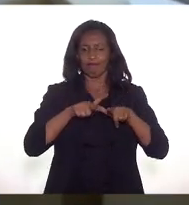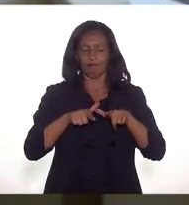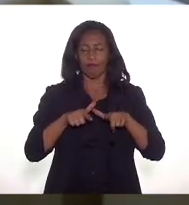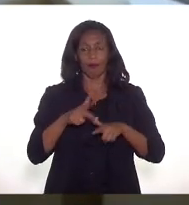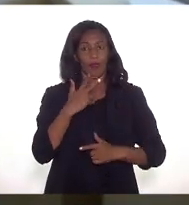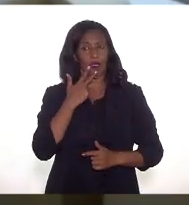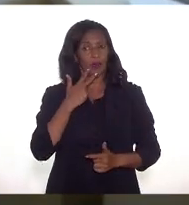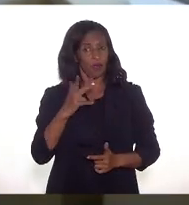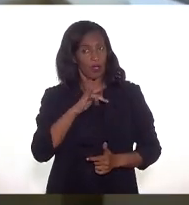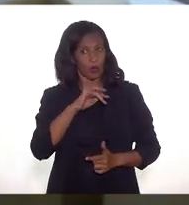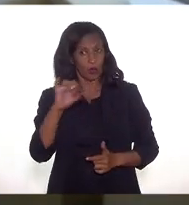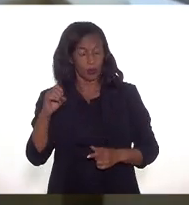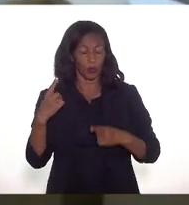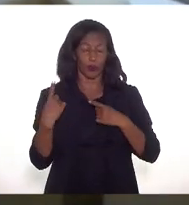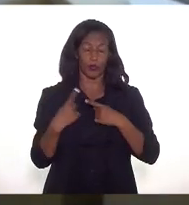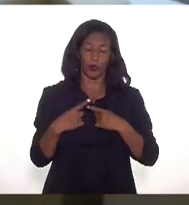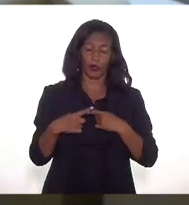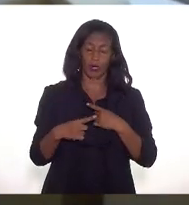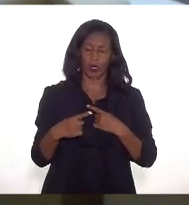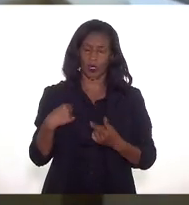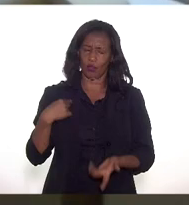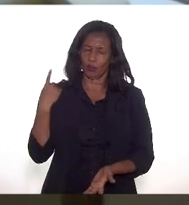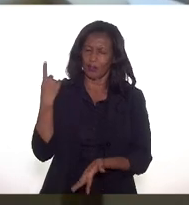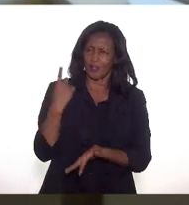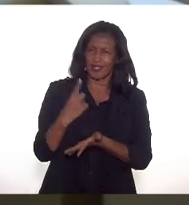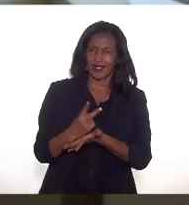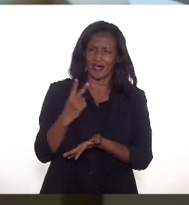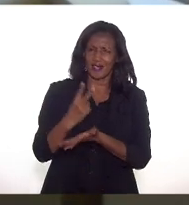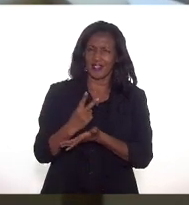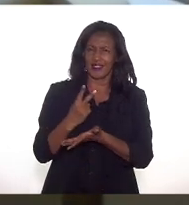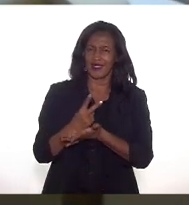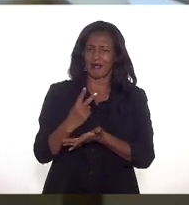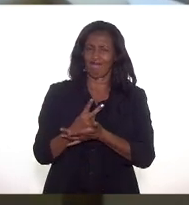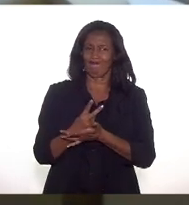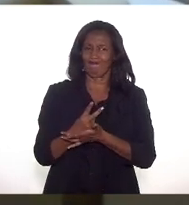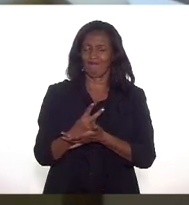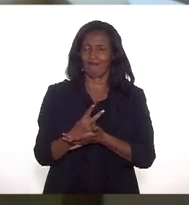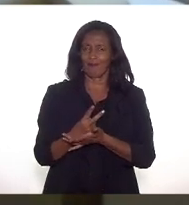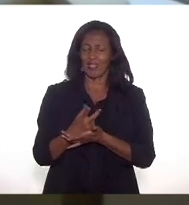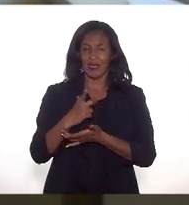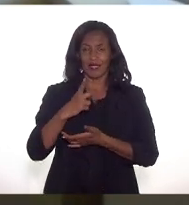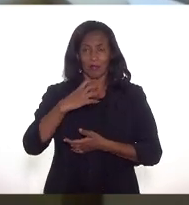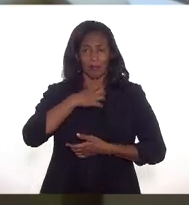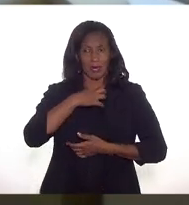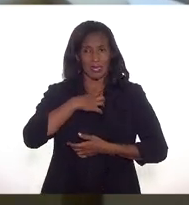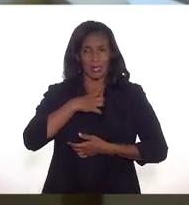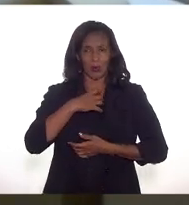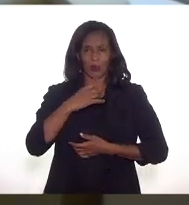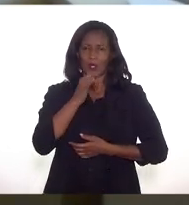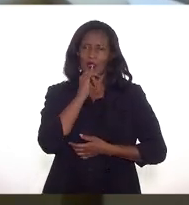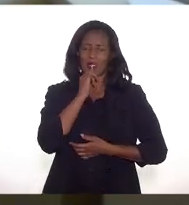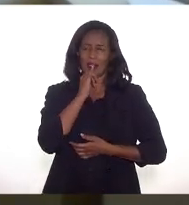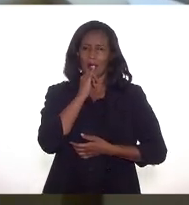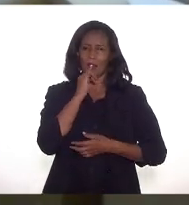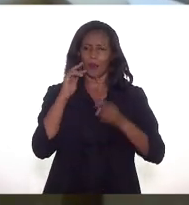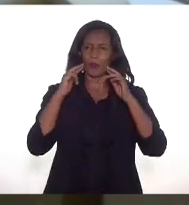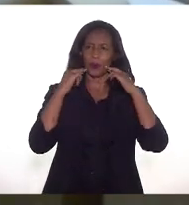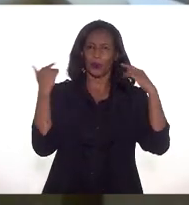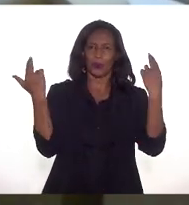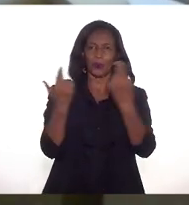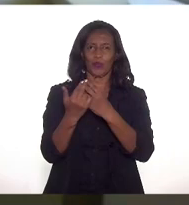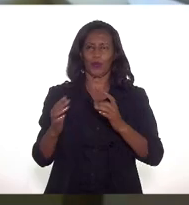Falo isso porque fico sempre muito desalentado quando tem uma audiência pública e vem